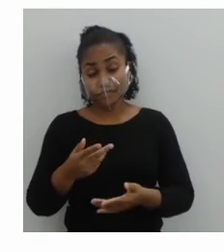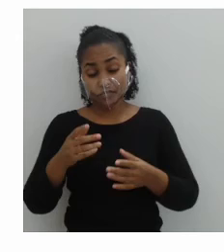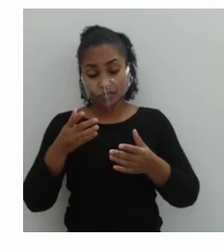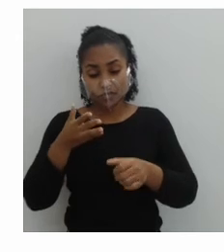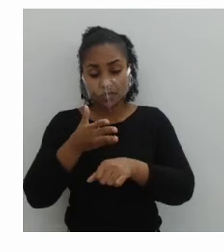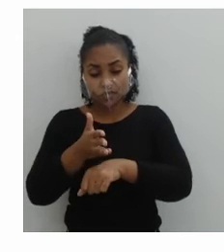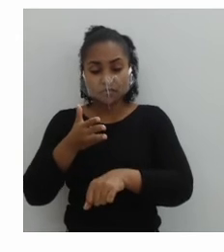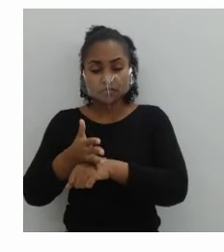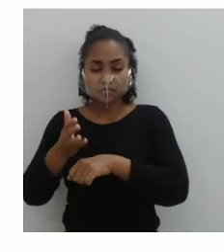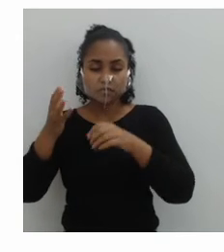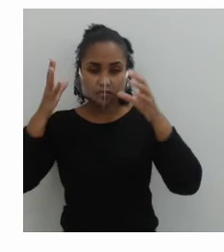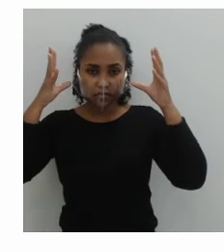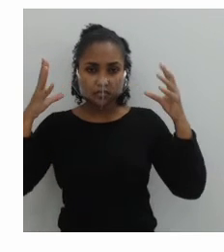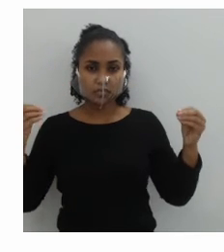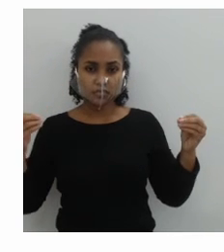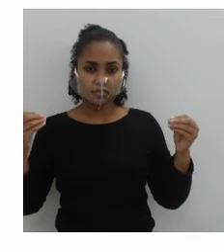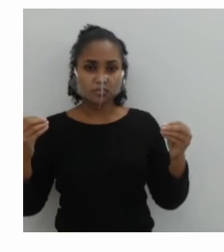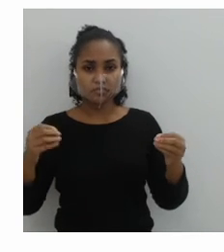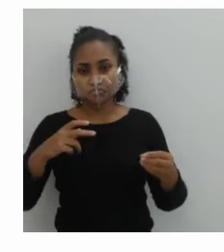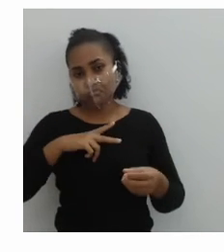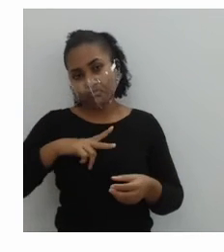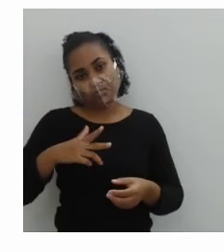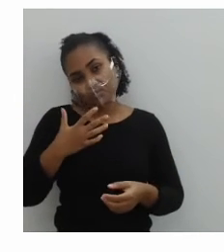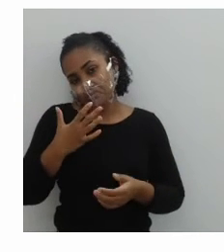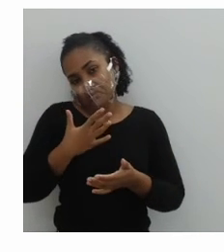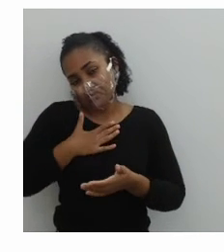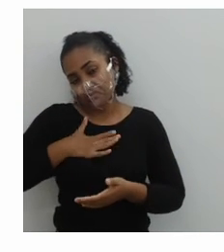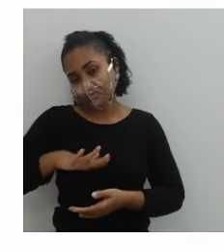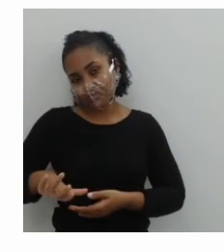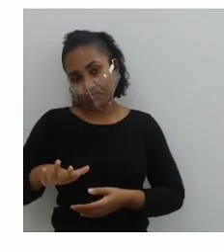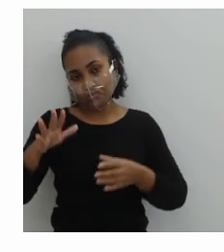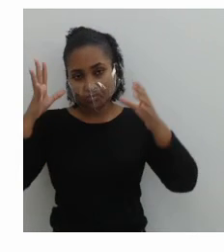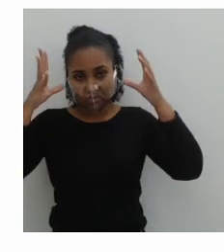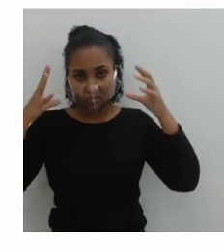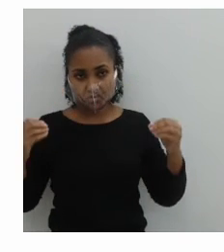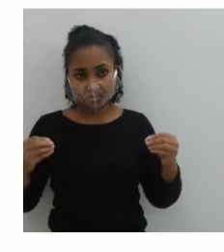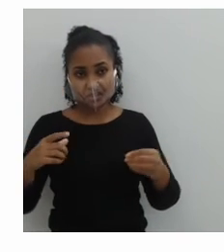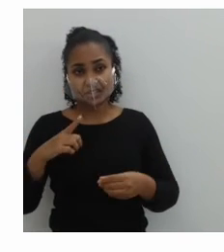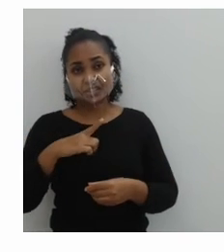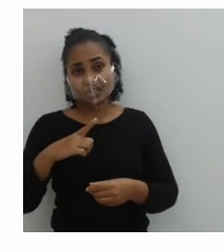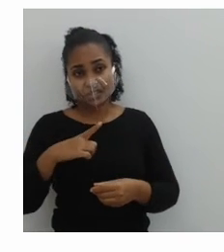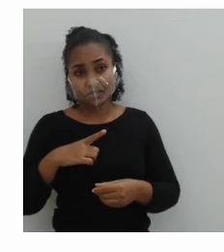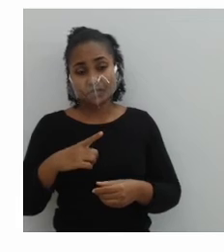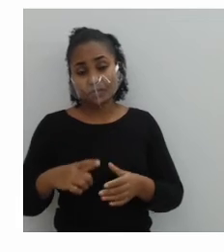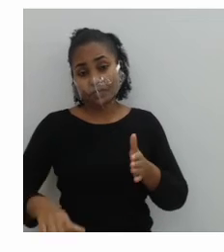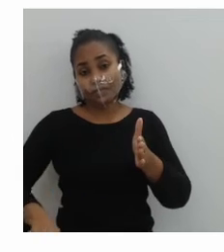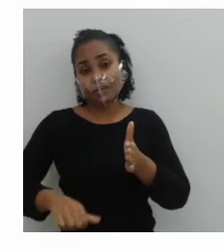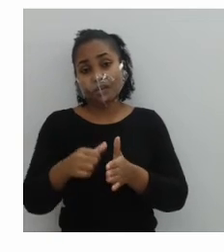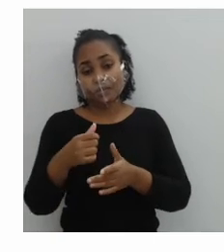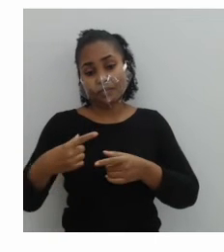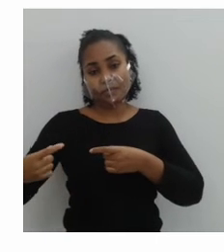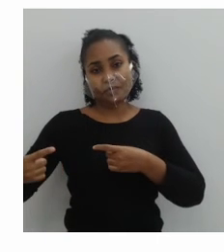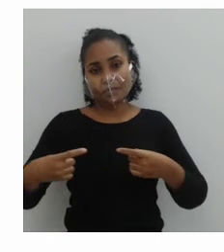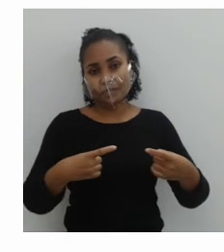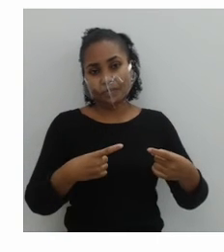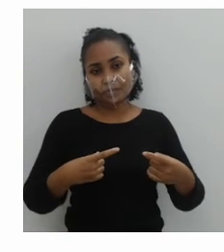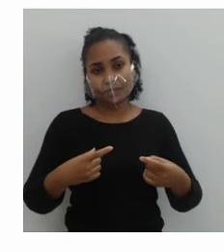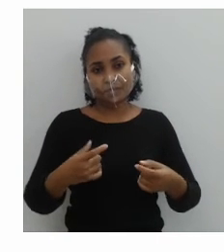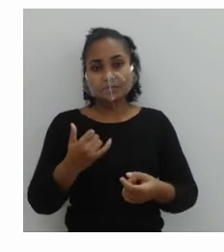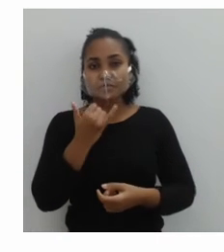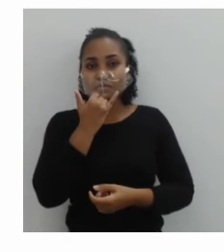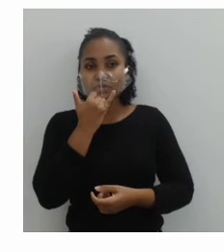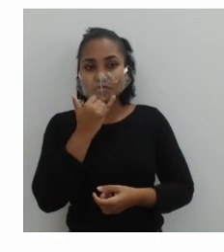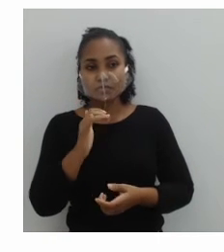holandesa, é claro que os portugueses iam ficar contra, né? Vamos para o próximo. Tivemos a primeira batalha.